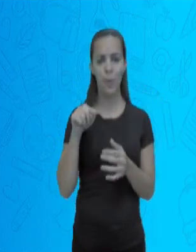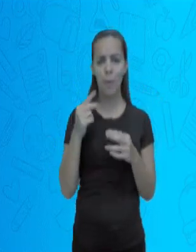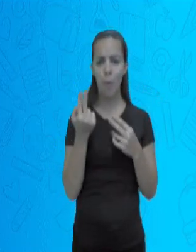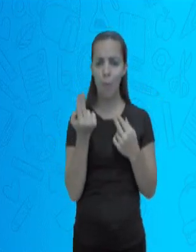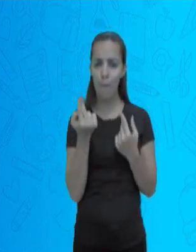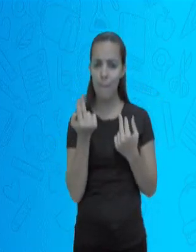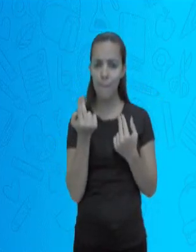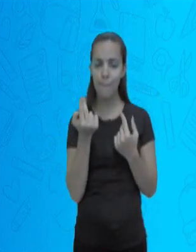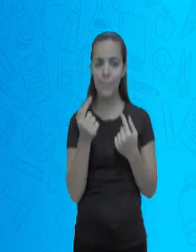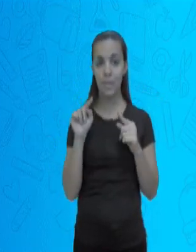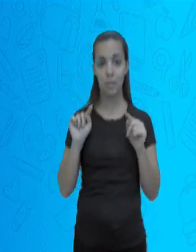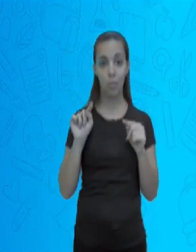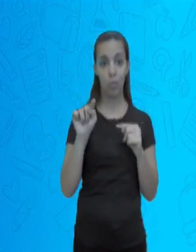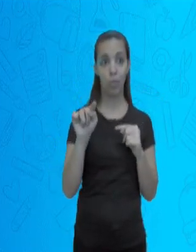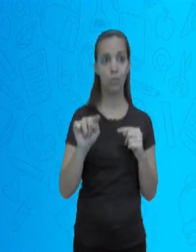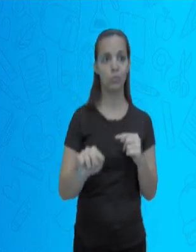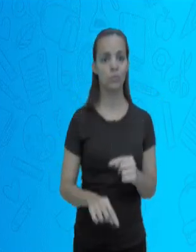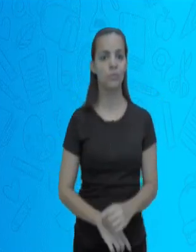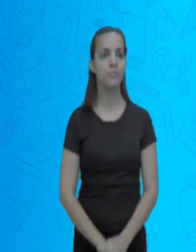dois pontos?